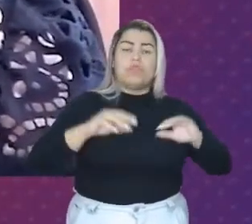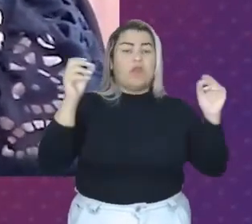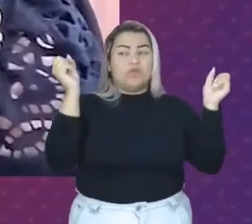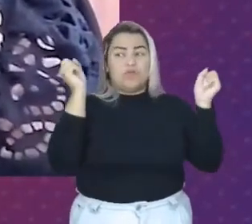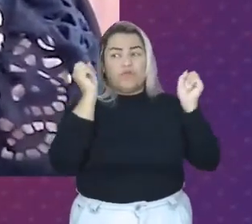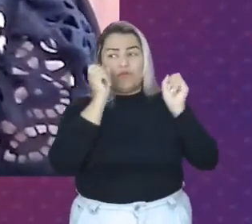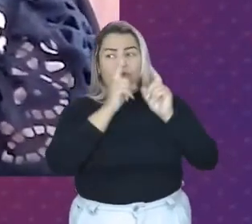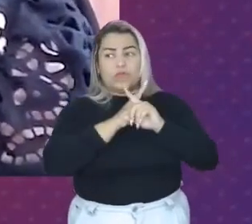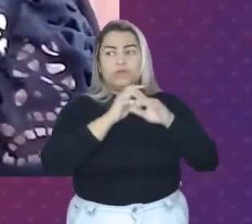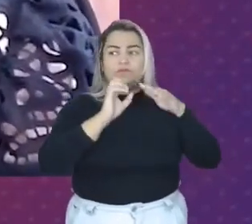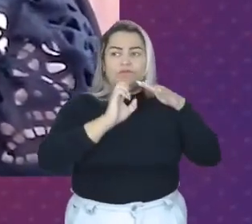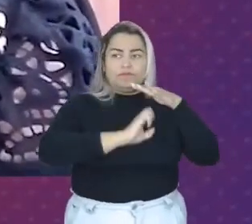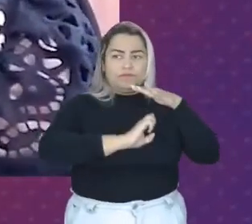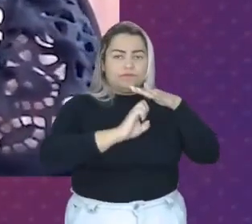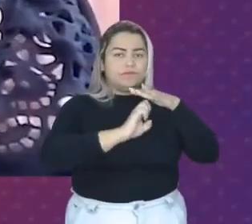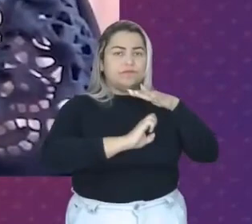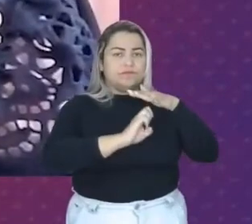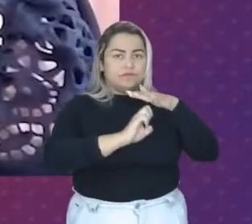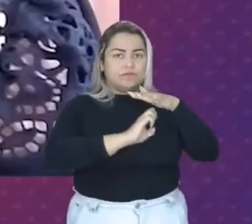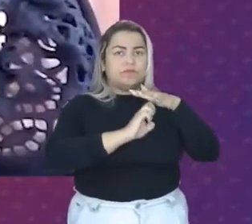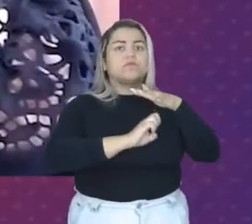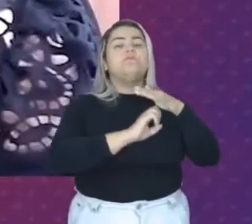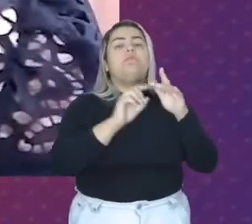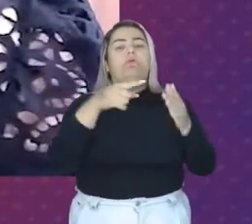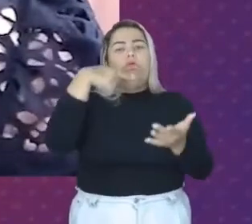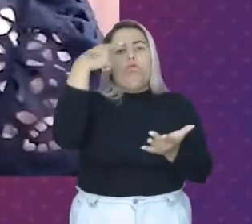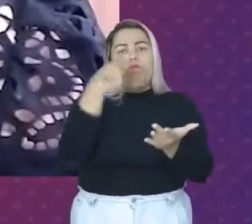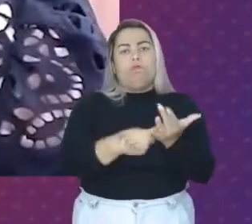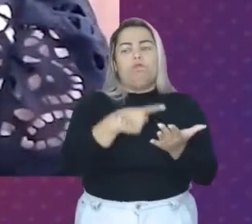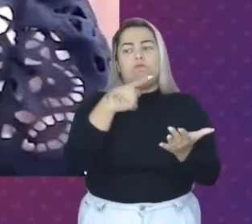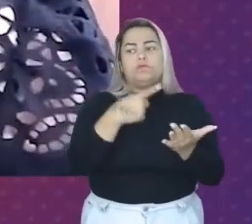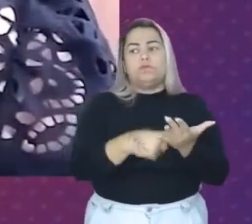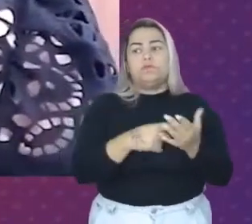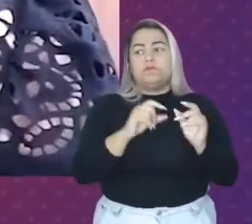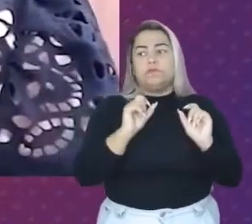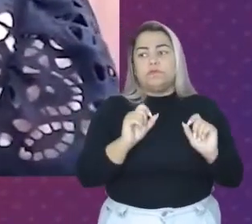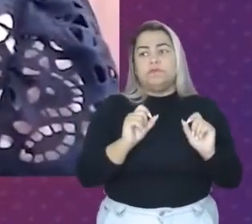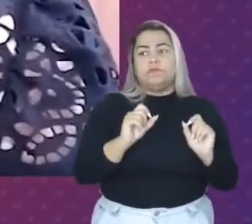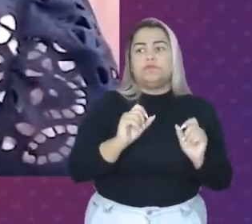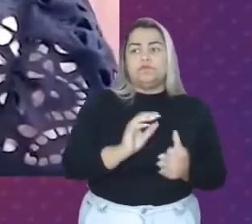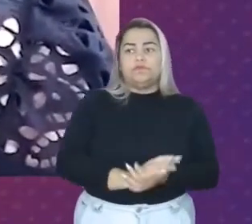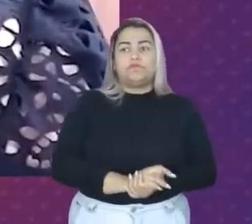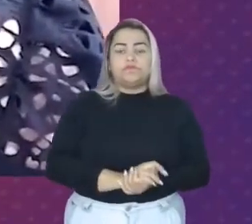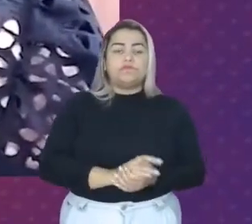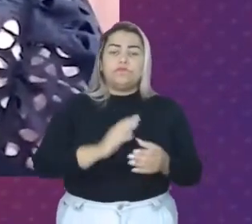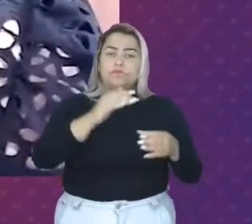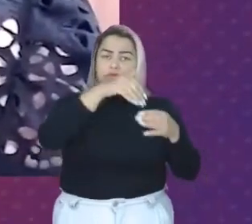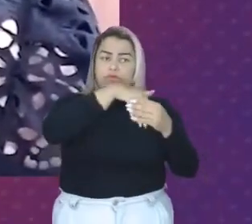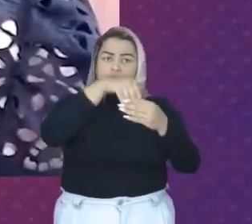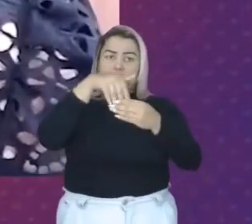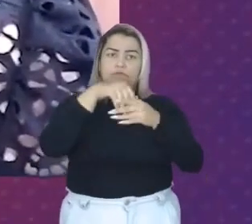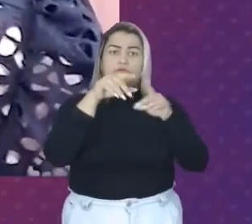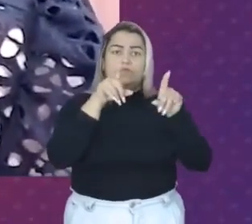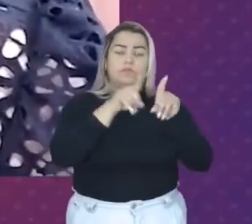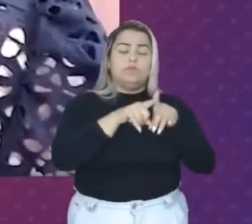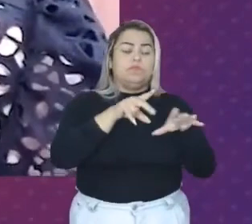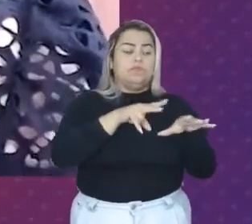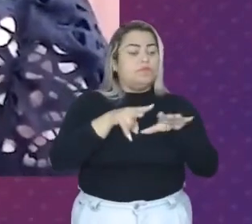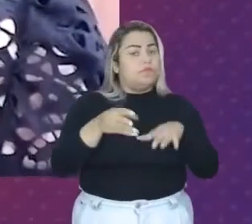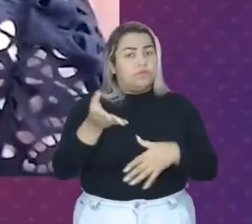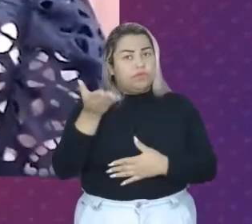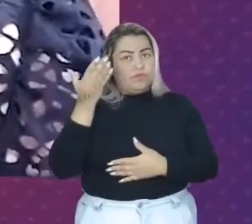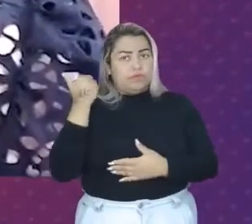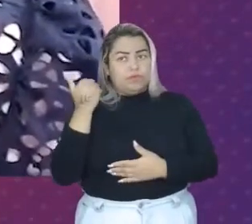as empresas e a própria sociedade têm para cumprir essa lei. Então, ela foi votada, né, na semana